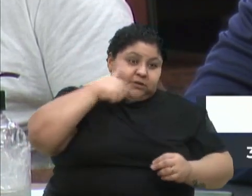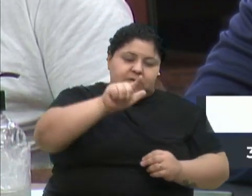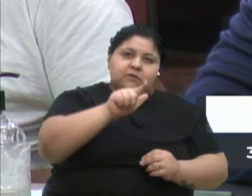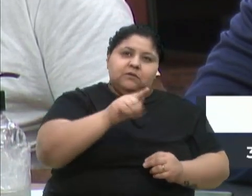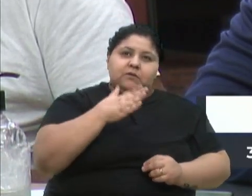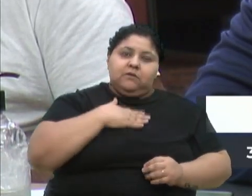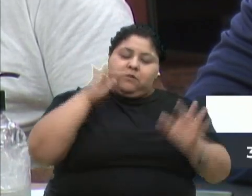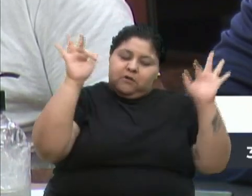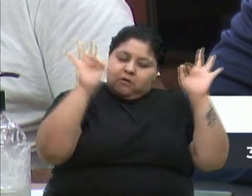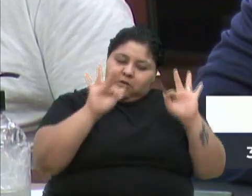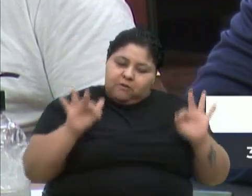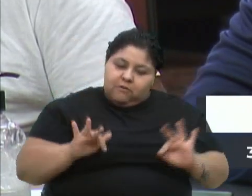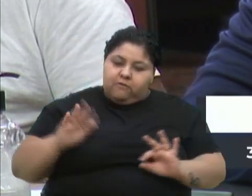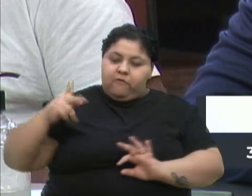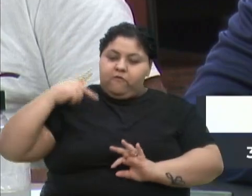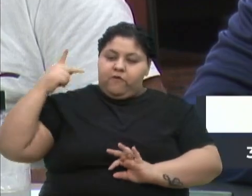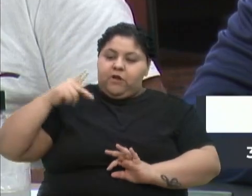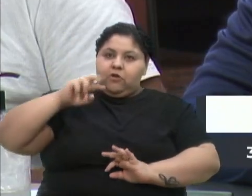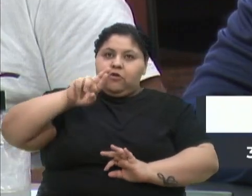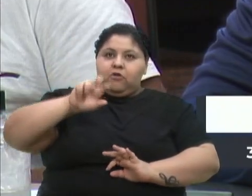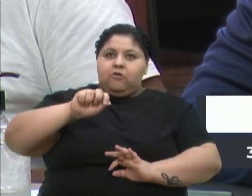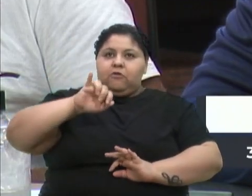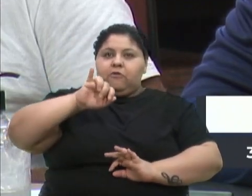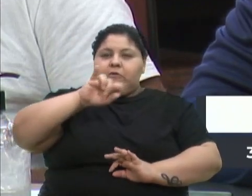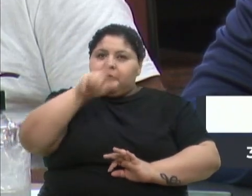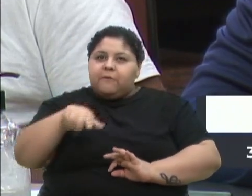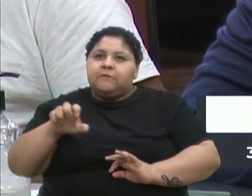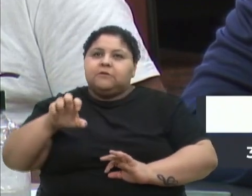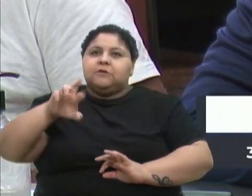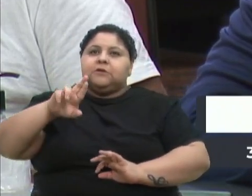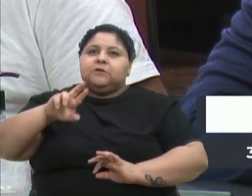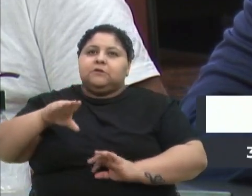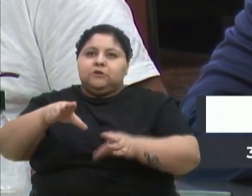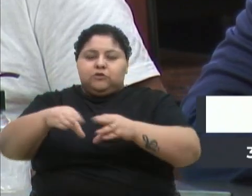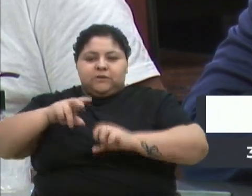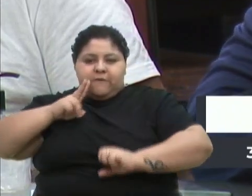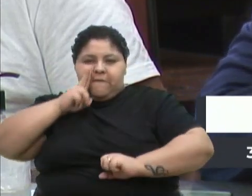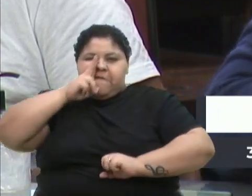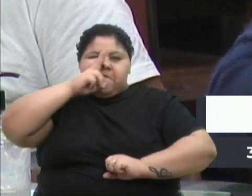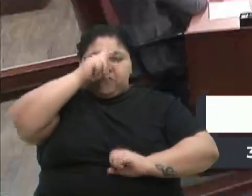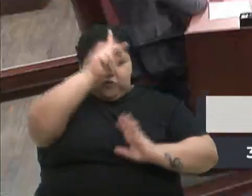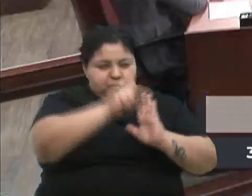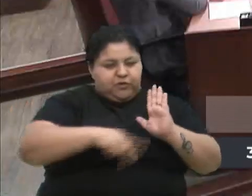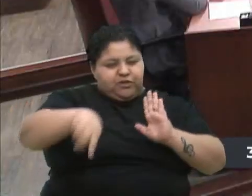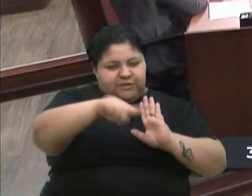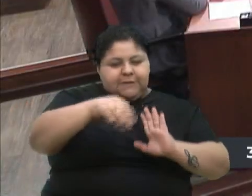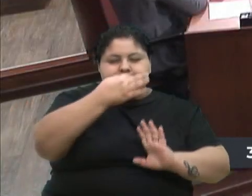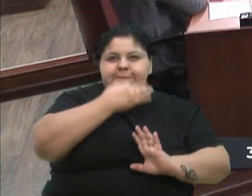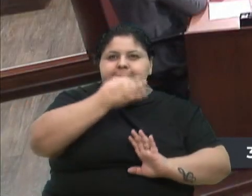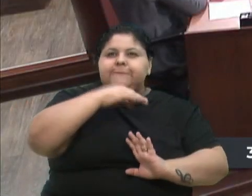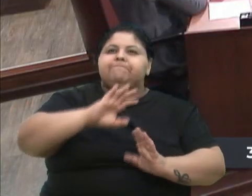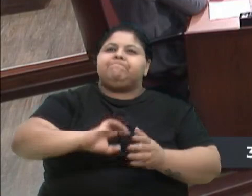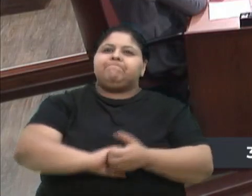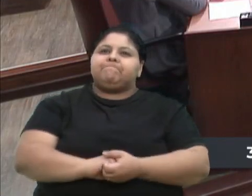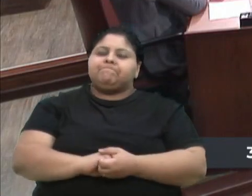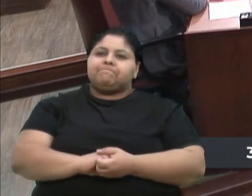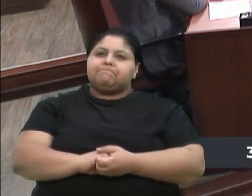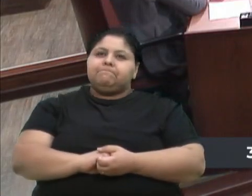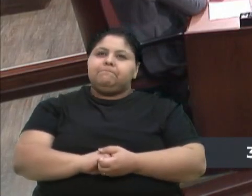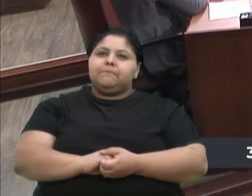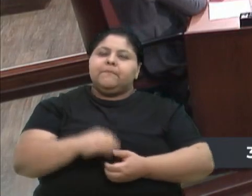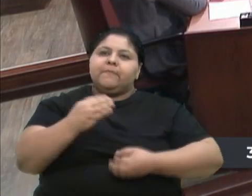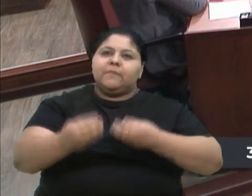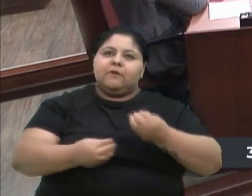está liderando e está buscando, né, unificar forças em torno desse projeto para a nossa cidade. Obrigado, vereador. Obrigado, vereador parte, Rafael. vereador. Como sempre, o senador